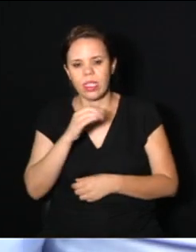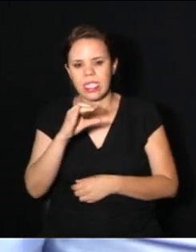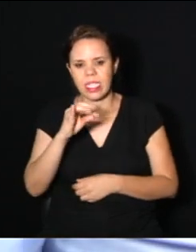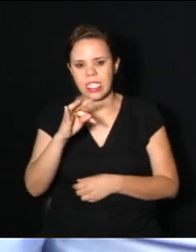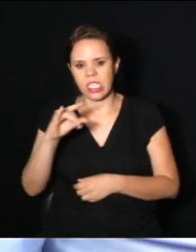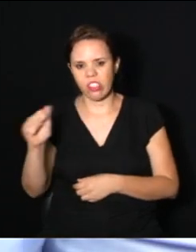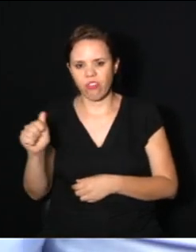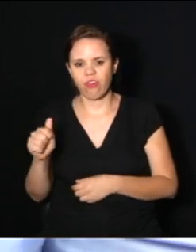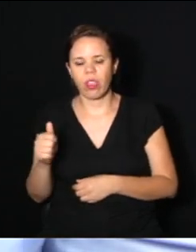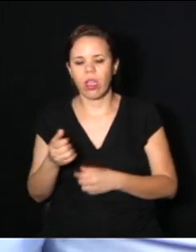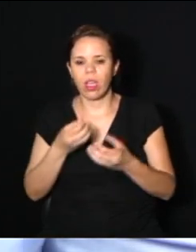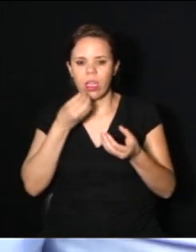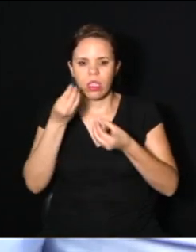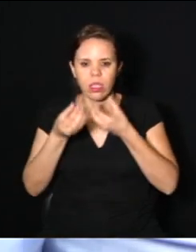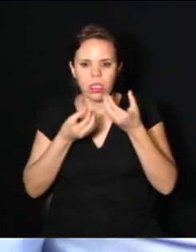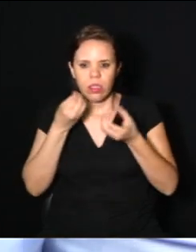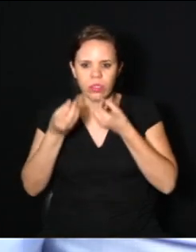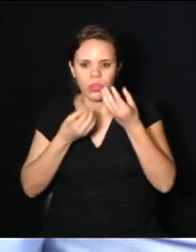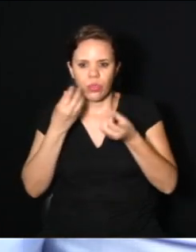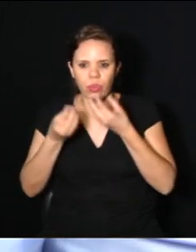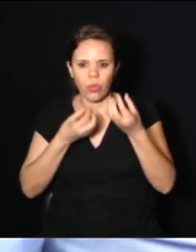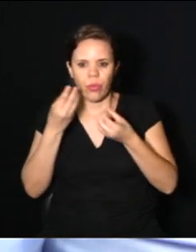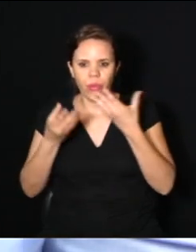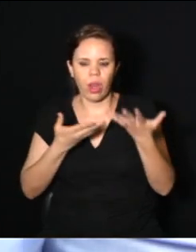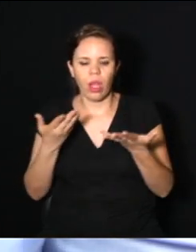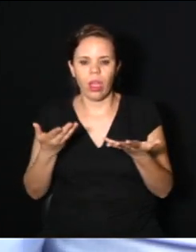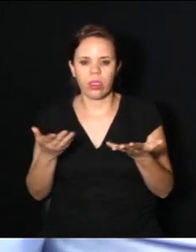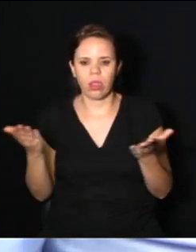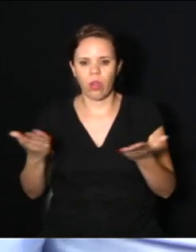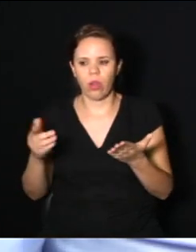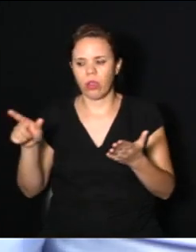foram apresentadas, inclusive o Pimenta, que